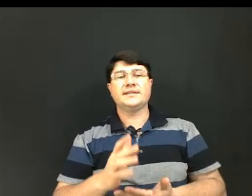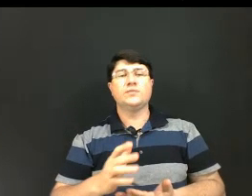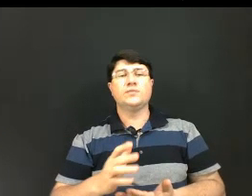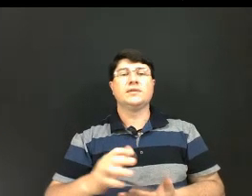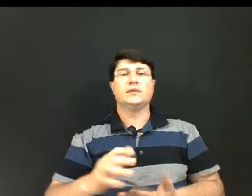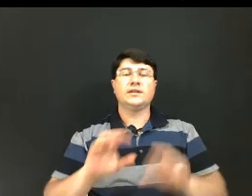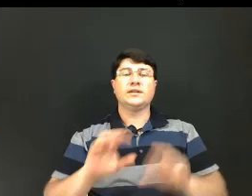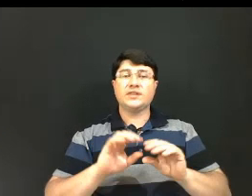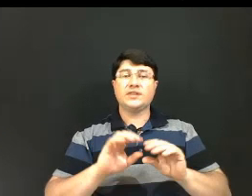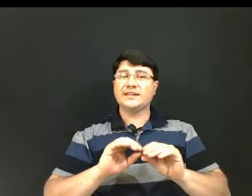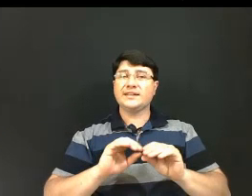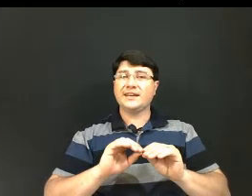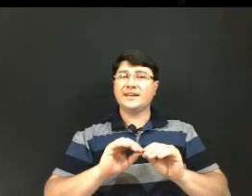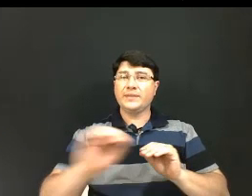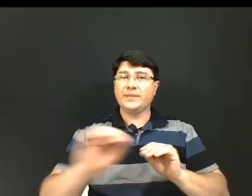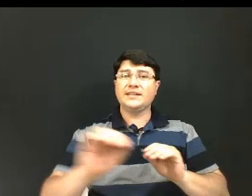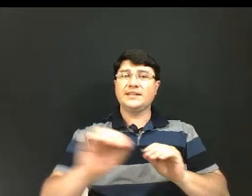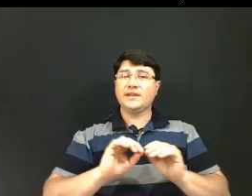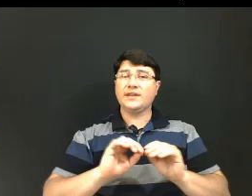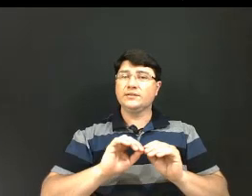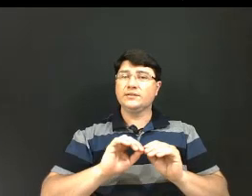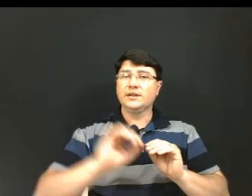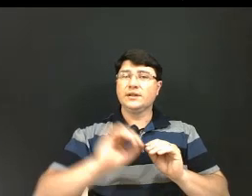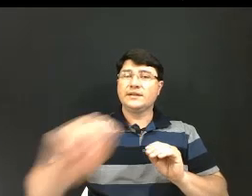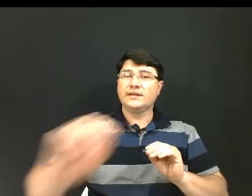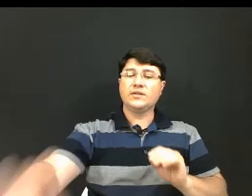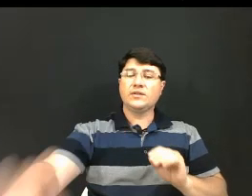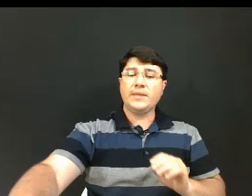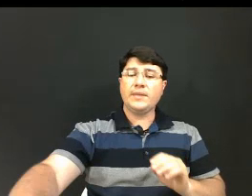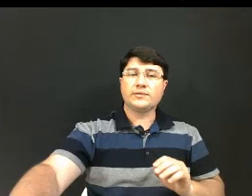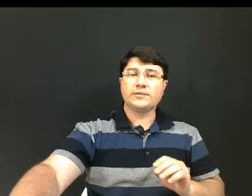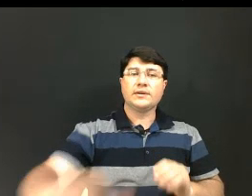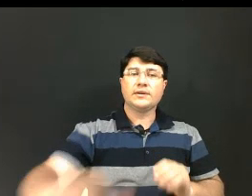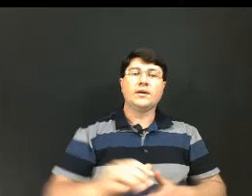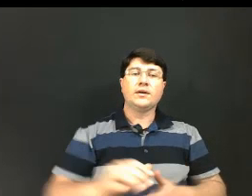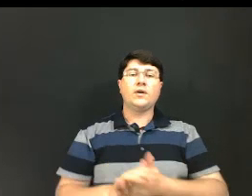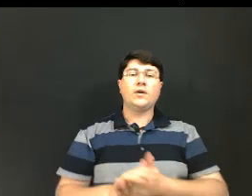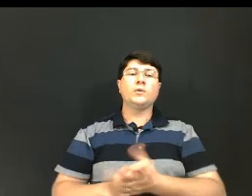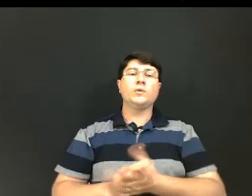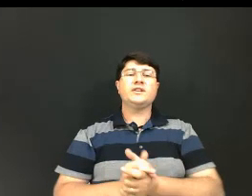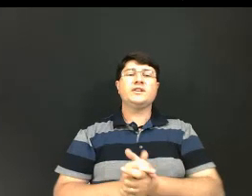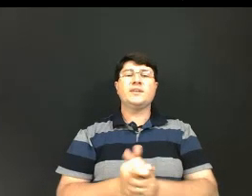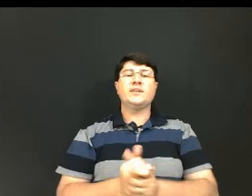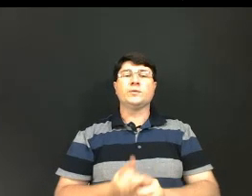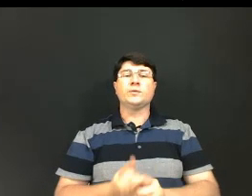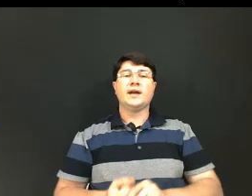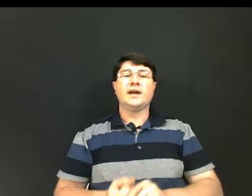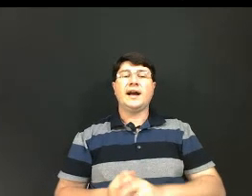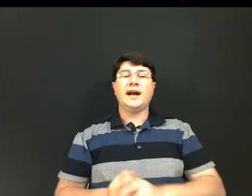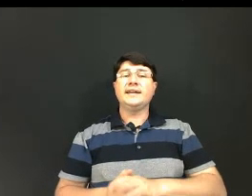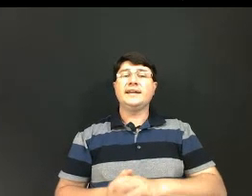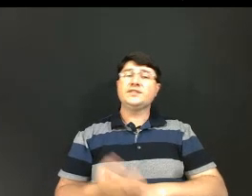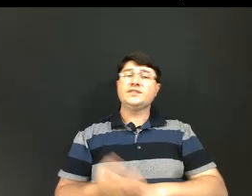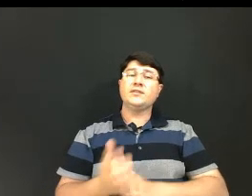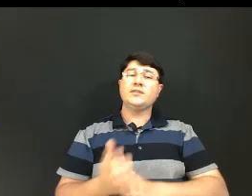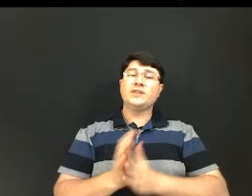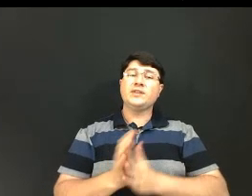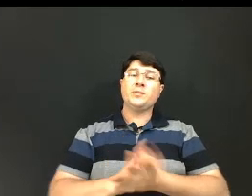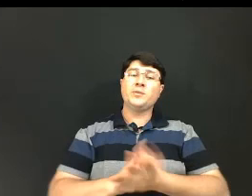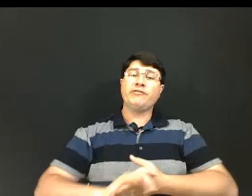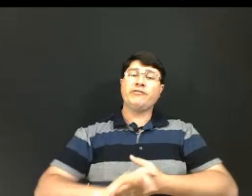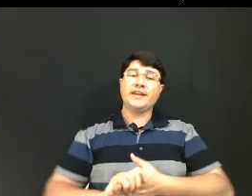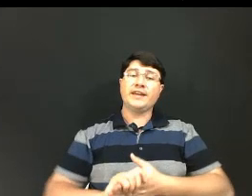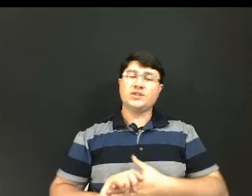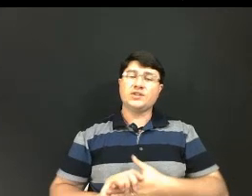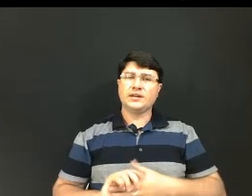para Istambul. Então, isso aqui está realmente significando deslocamento. Agora, um outro exemplo. A herança